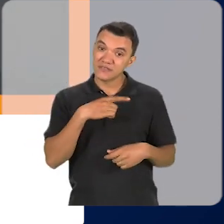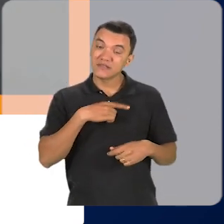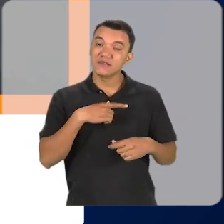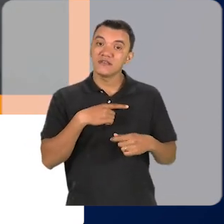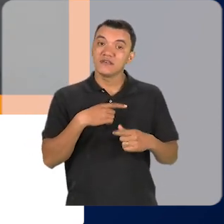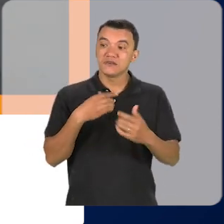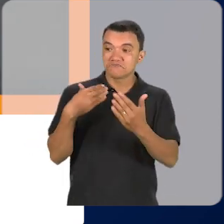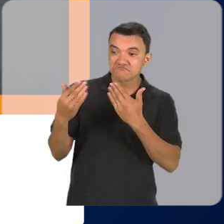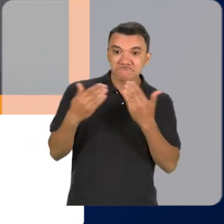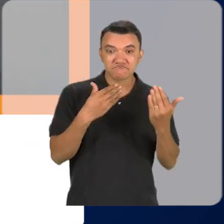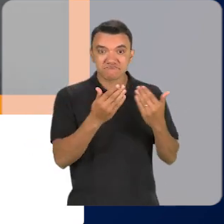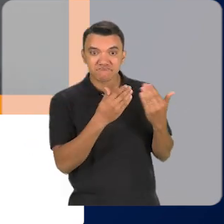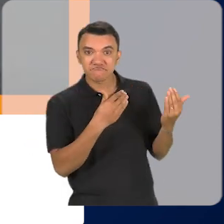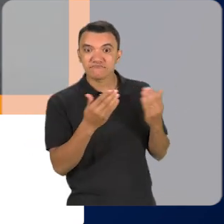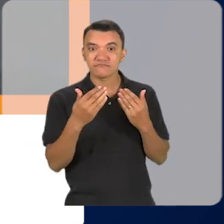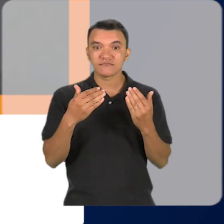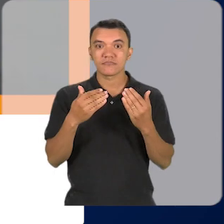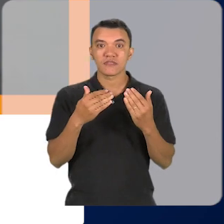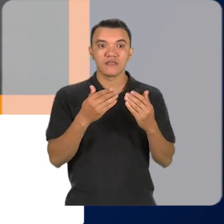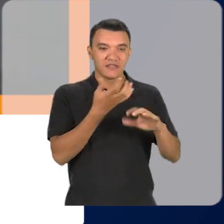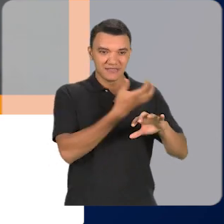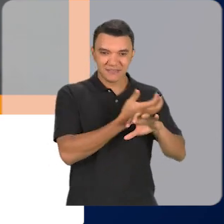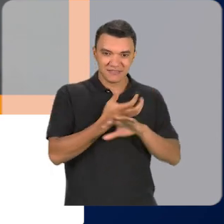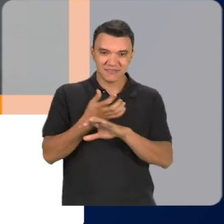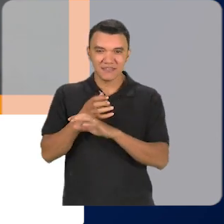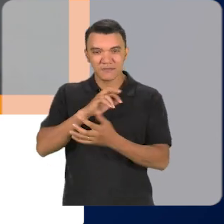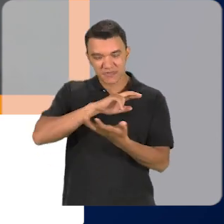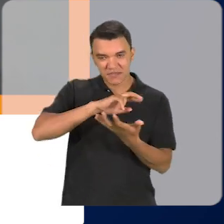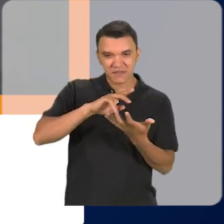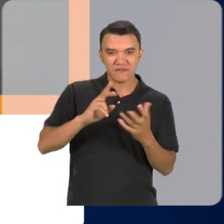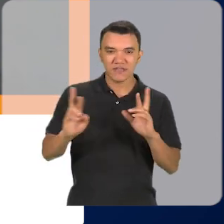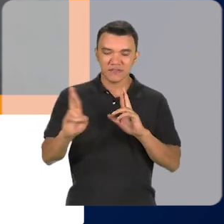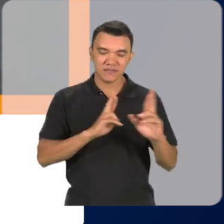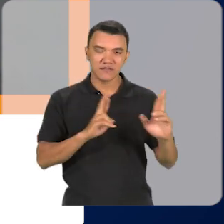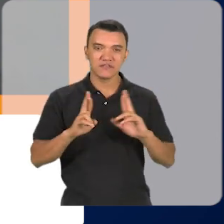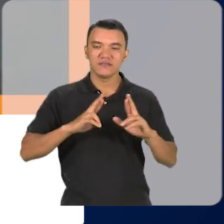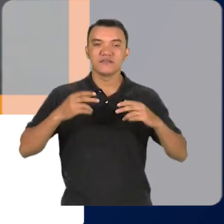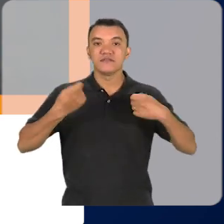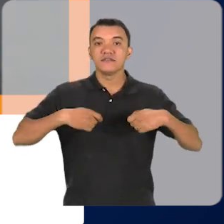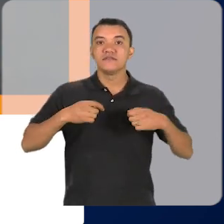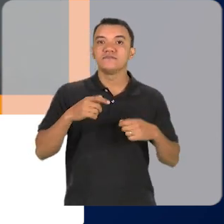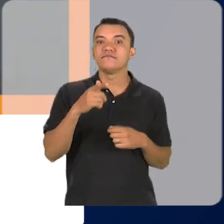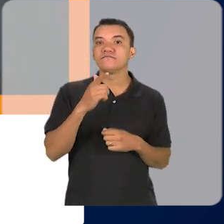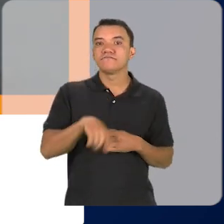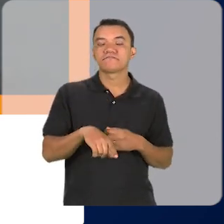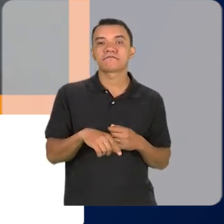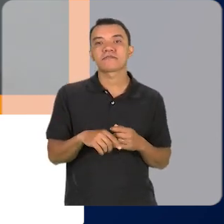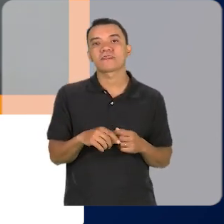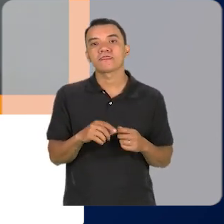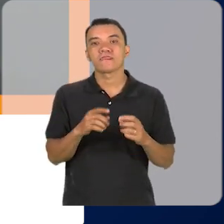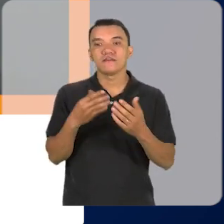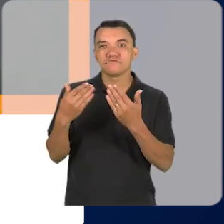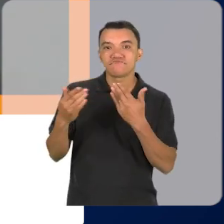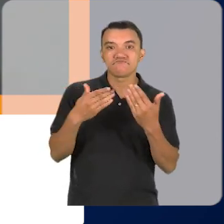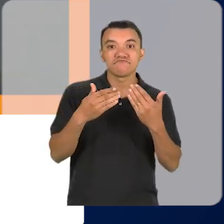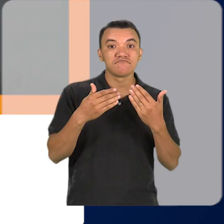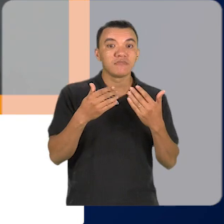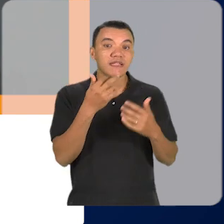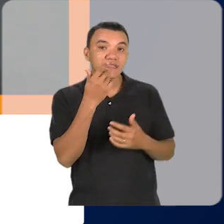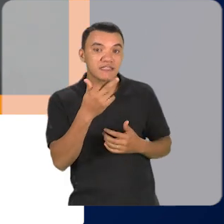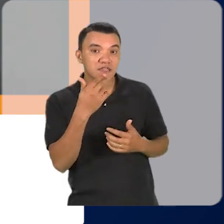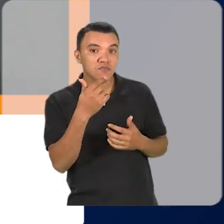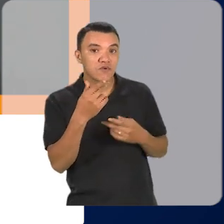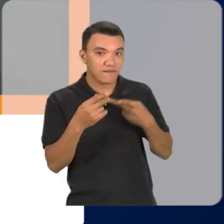o diálogo interdisciplinar entre as diferentes áreas, mas esse diálogo entre a língua falada, entre a língua